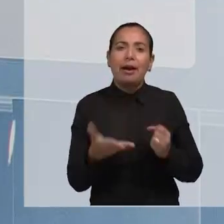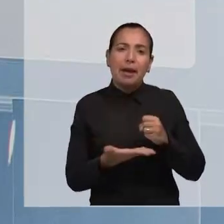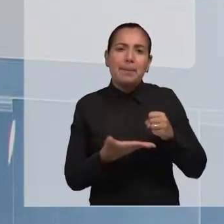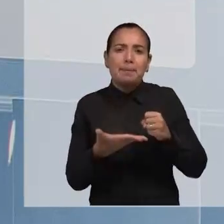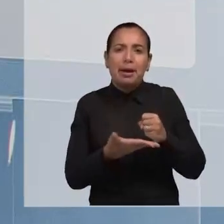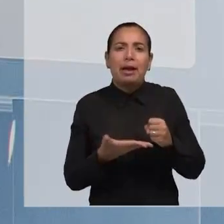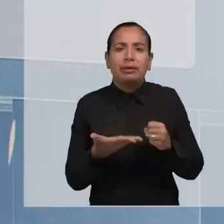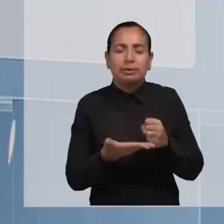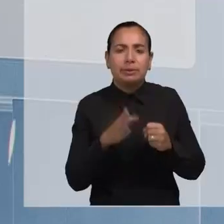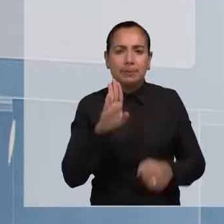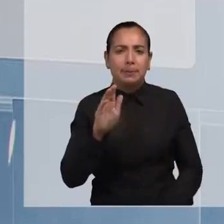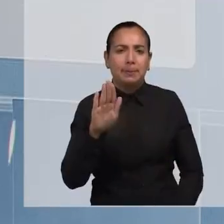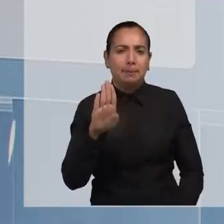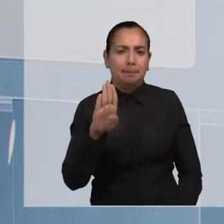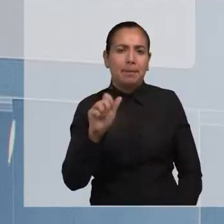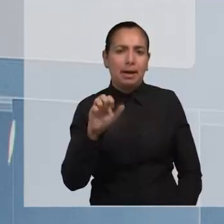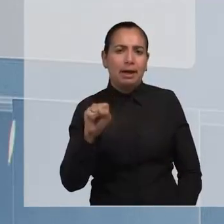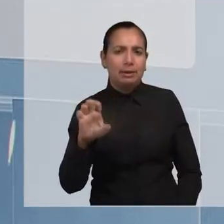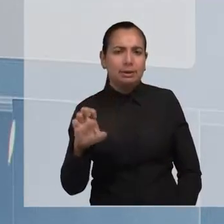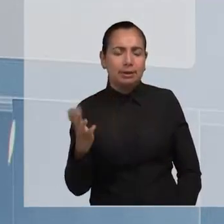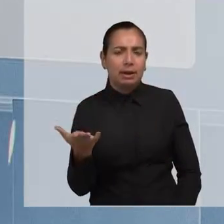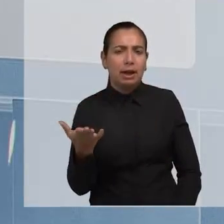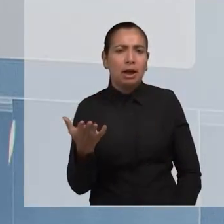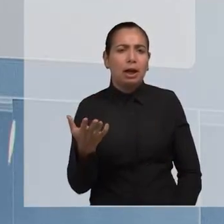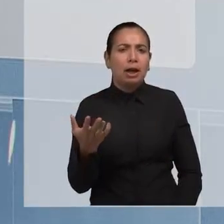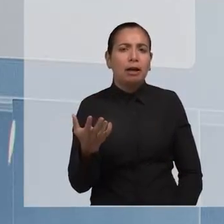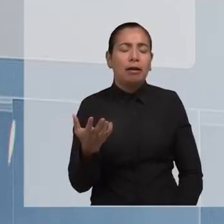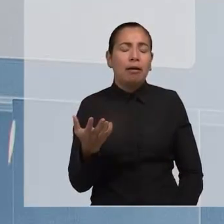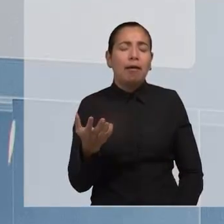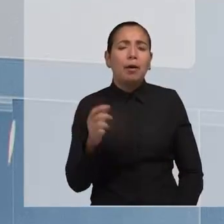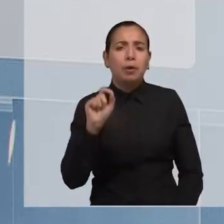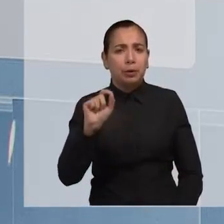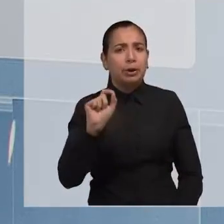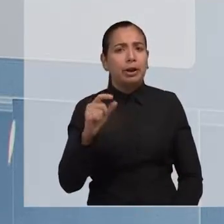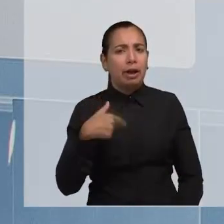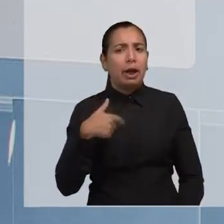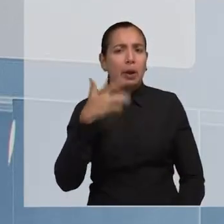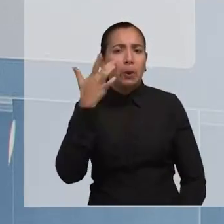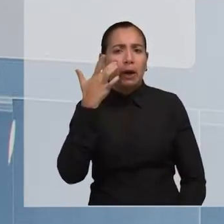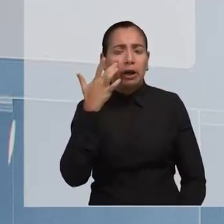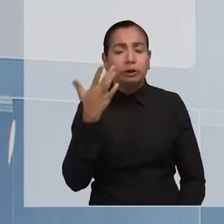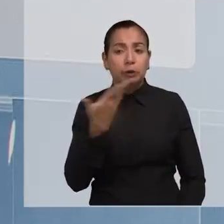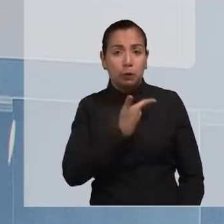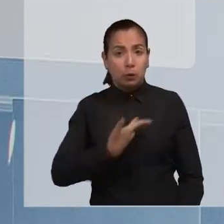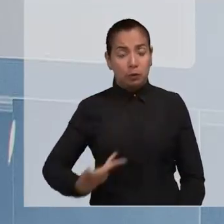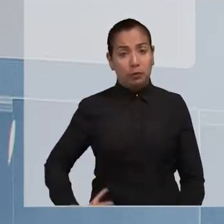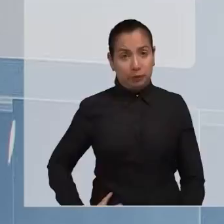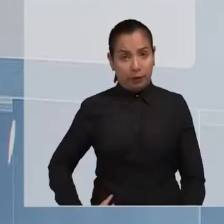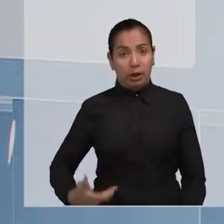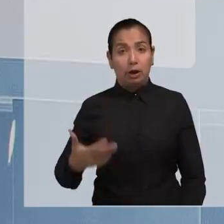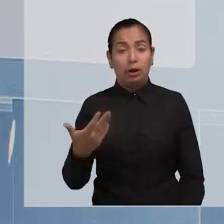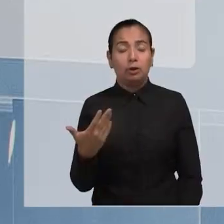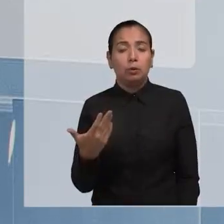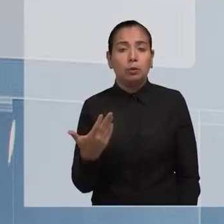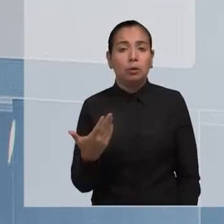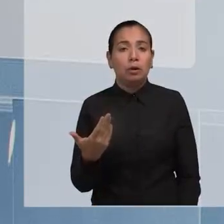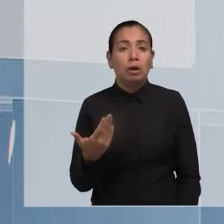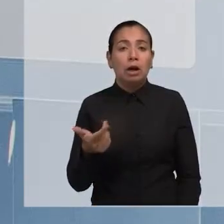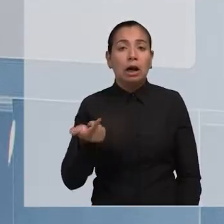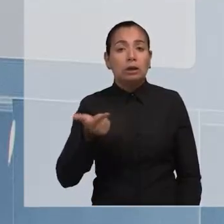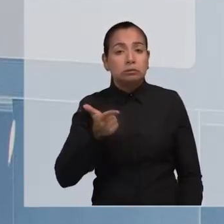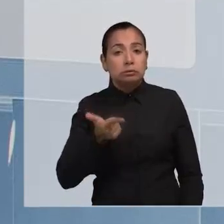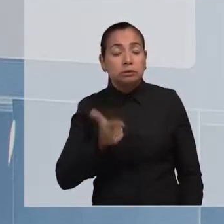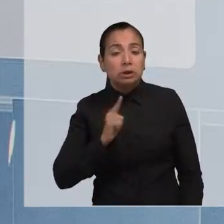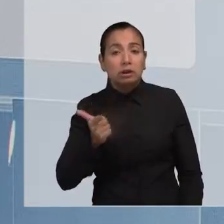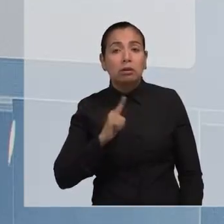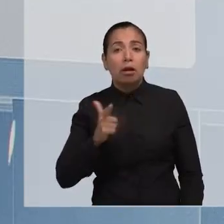né? E o Eunício seria candidato ao Senado pelo PMDB. E seus aliados? E os aliados do apoiando, governador